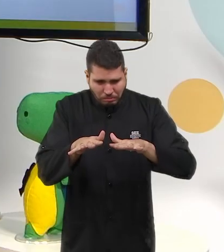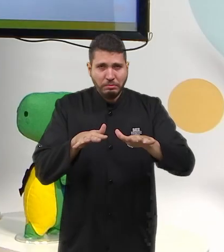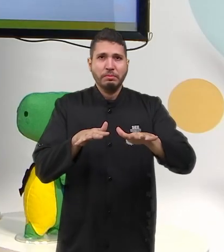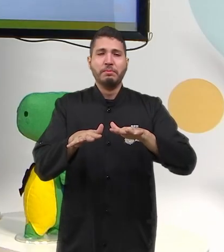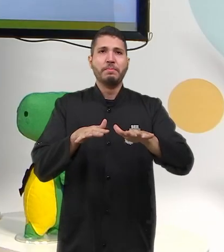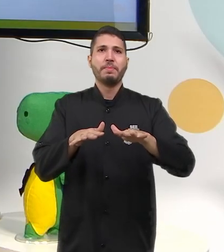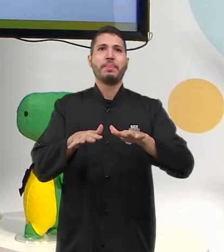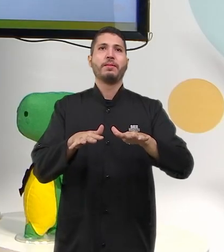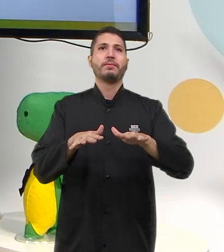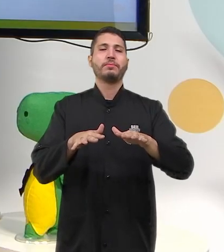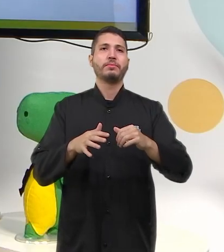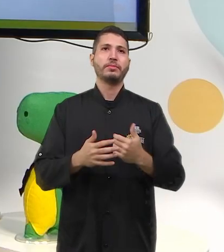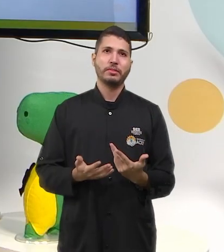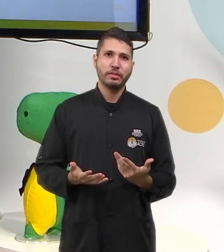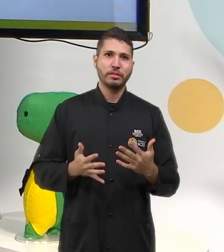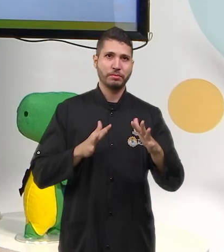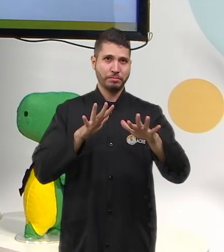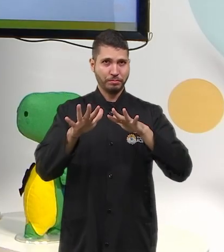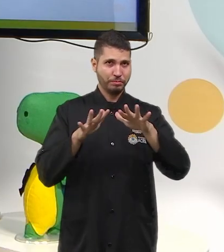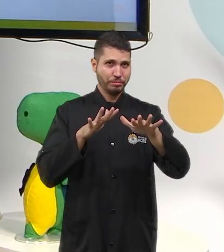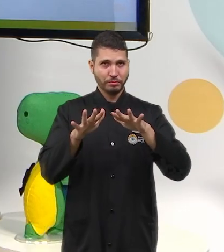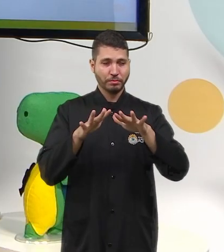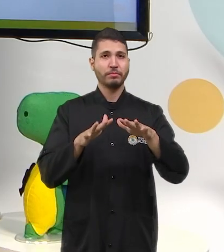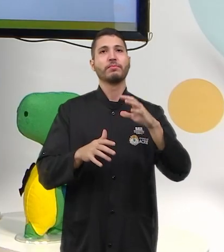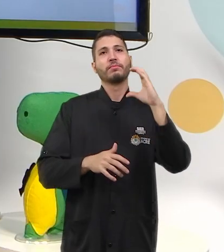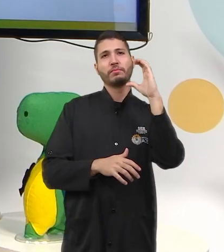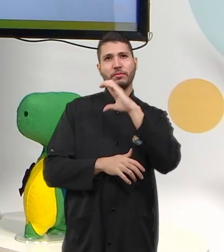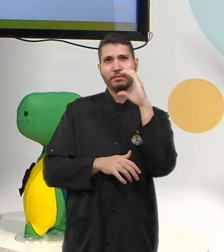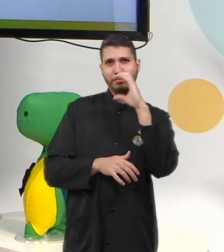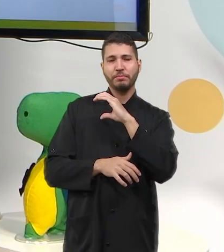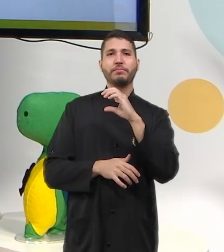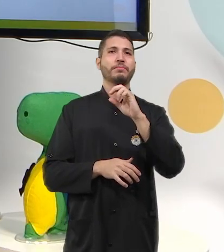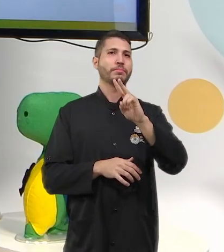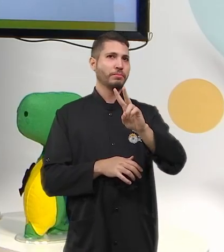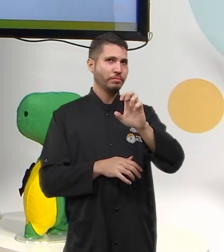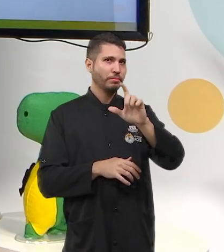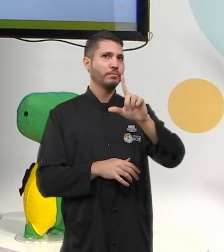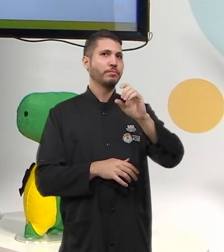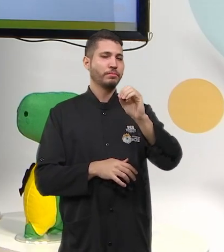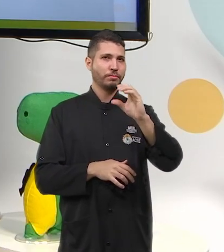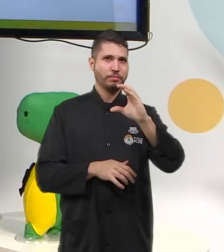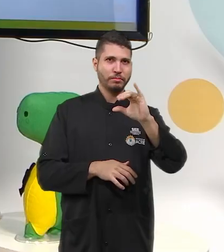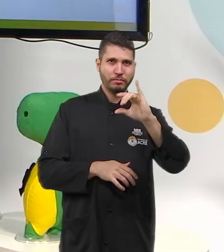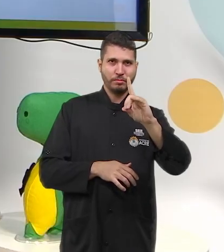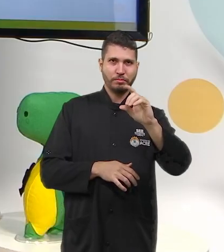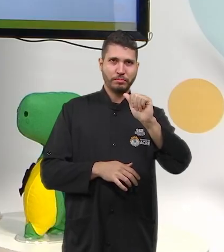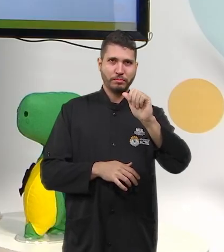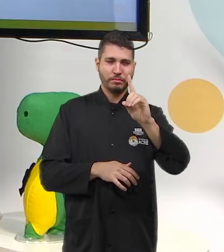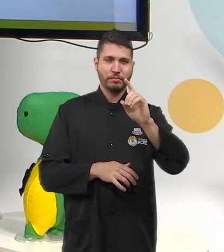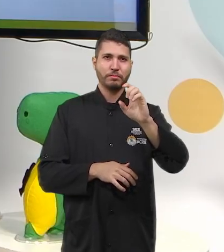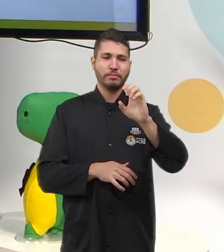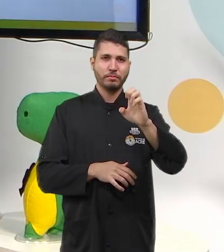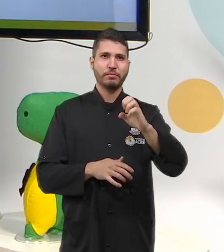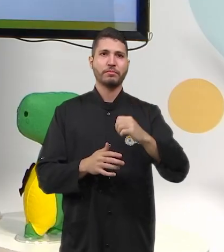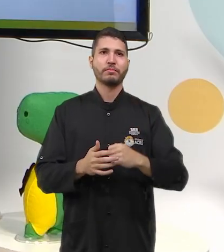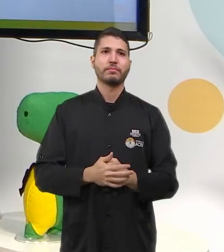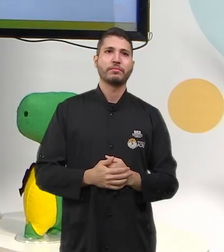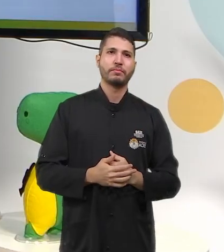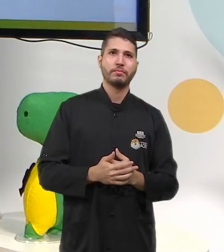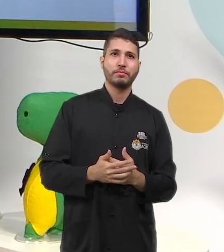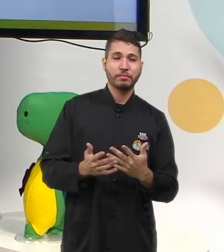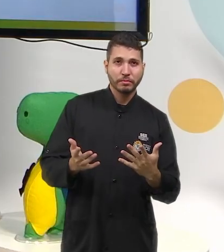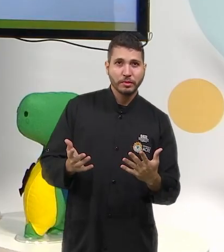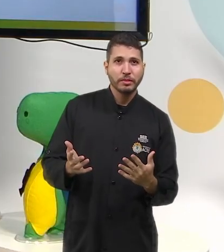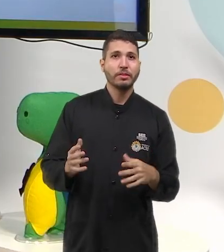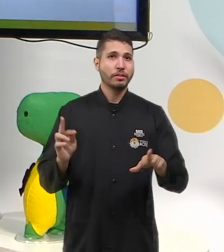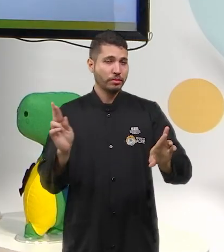consegue realizar esse movimento, só que de forma rápida, velocidade. Tranquilo? Aí vai ser as suas intensidades, você vai ser moderado, você vai